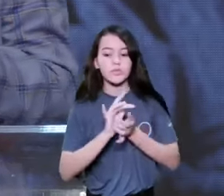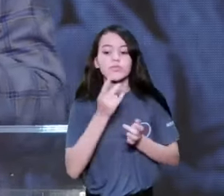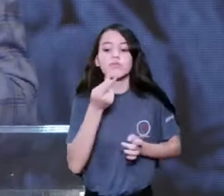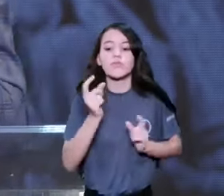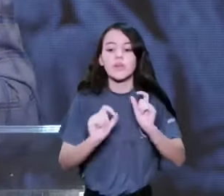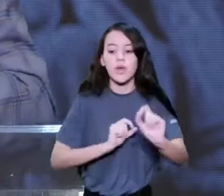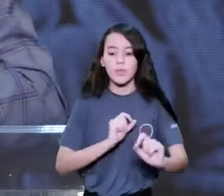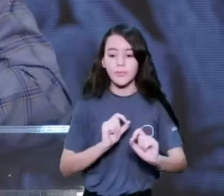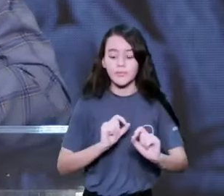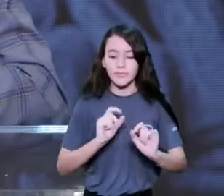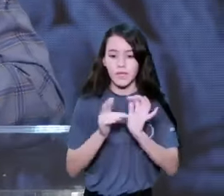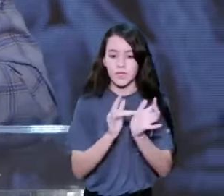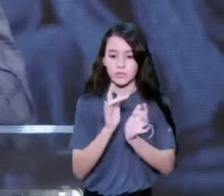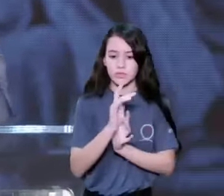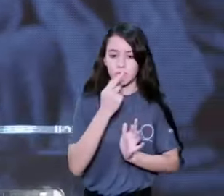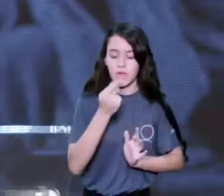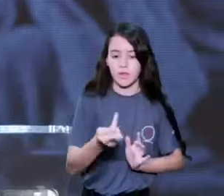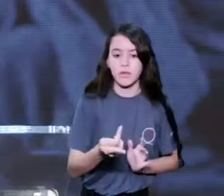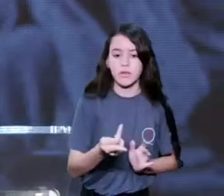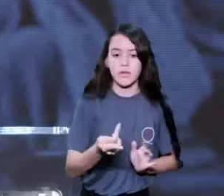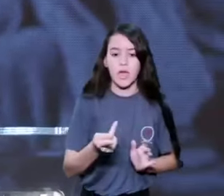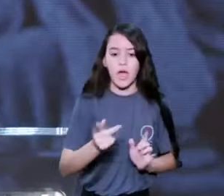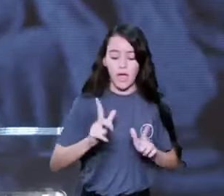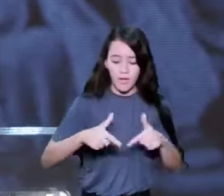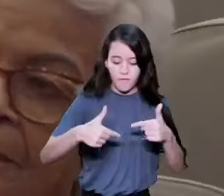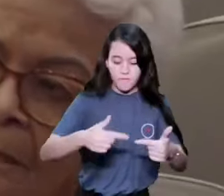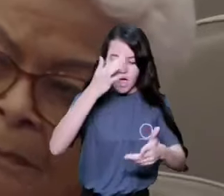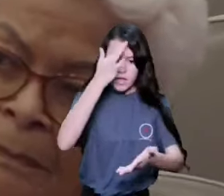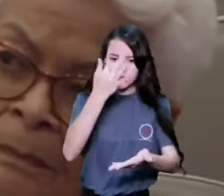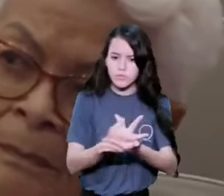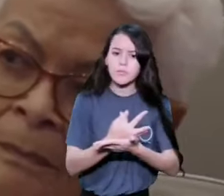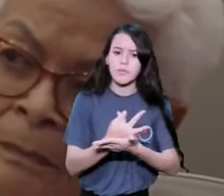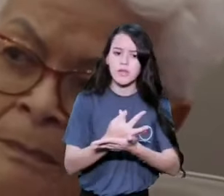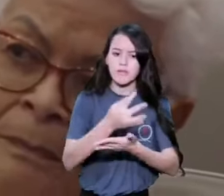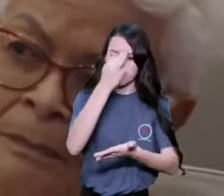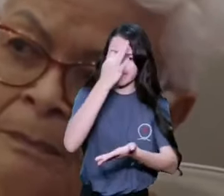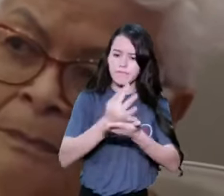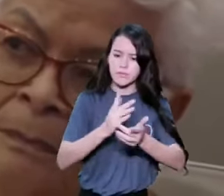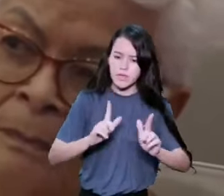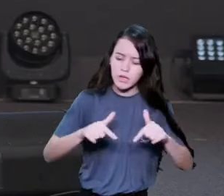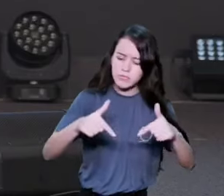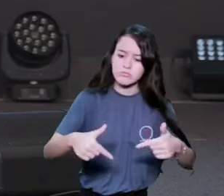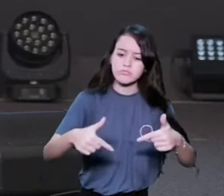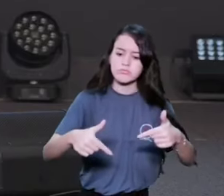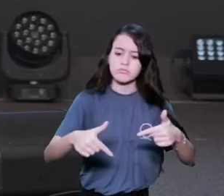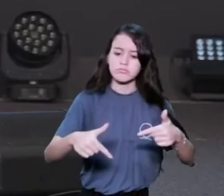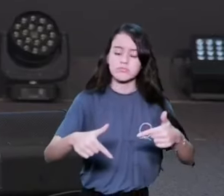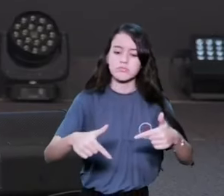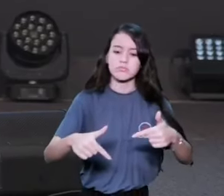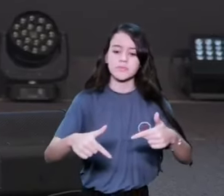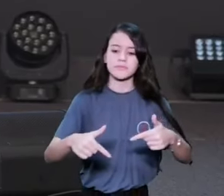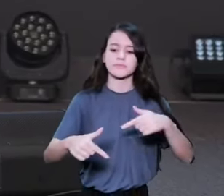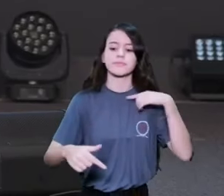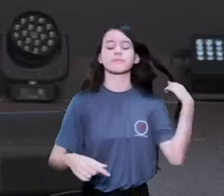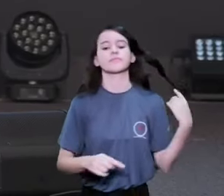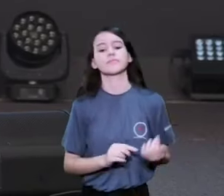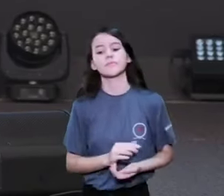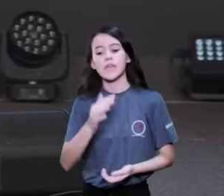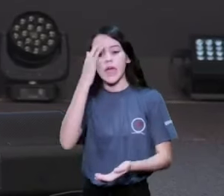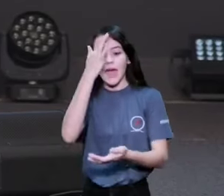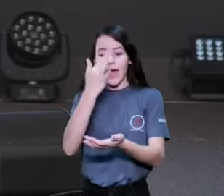dizendo Jesus está dizendo exerço uma fé Triunfante exerço uma fé que